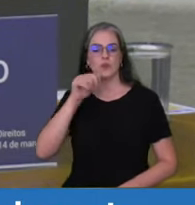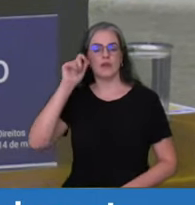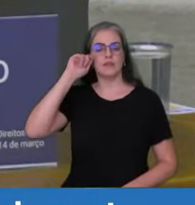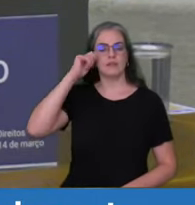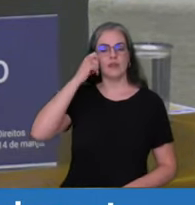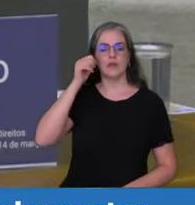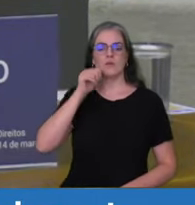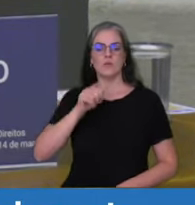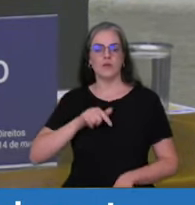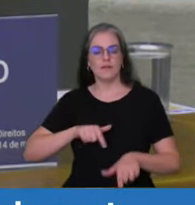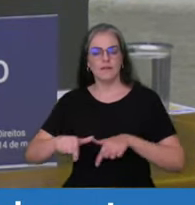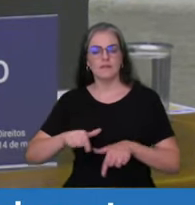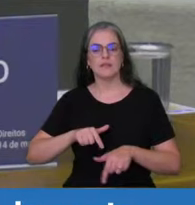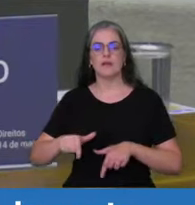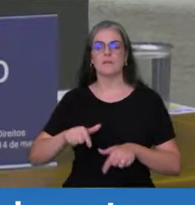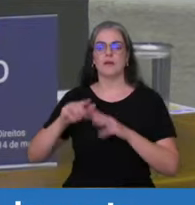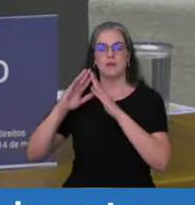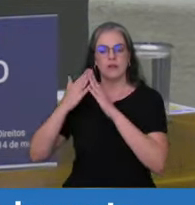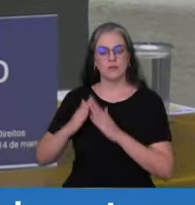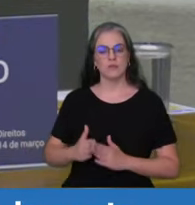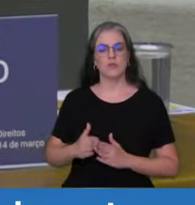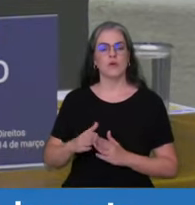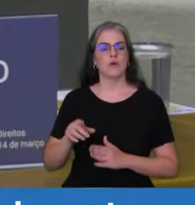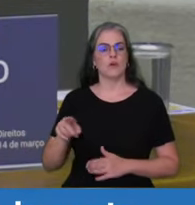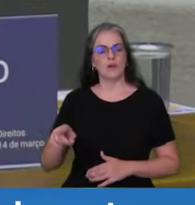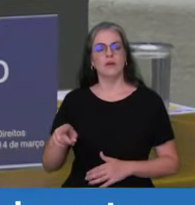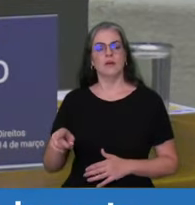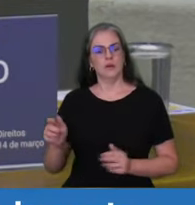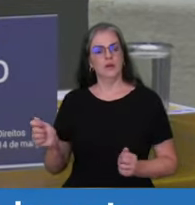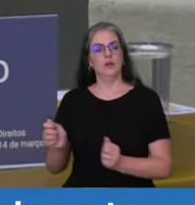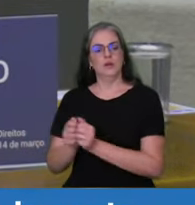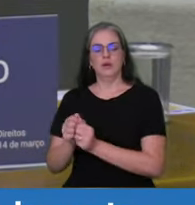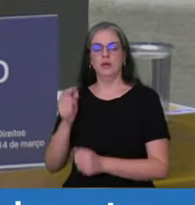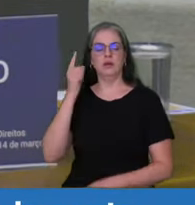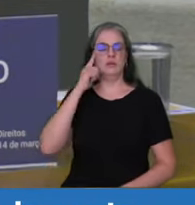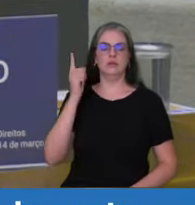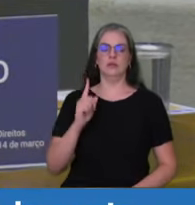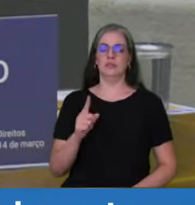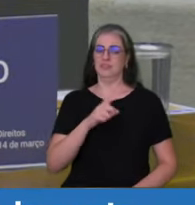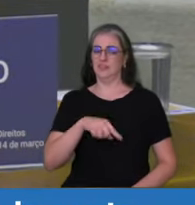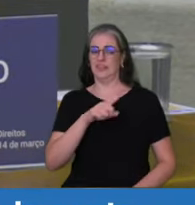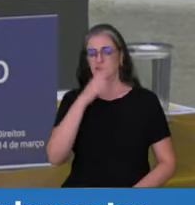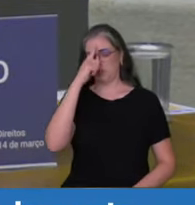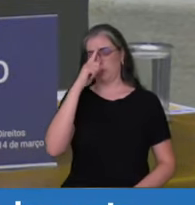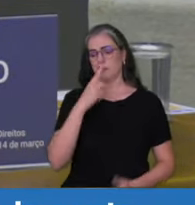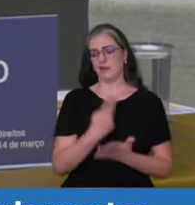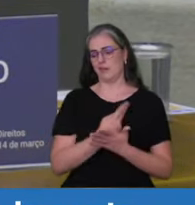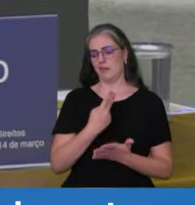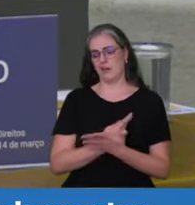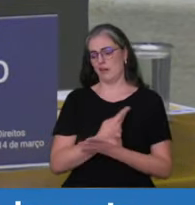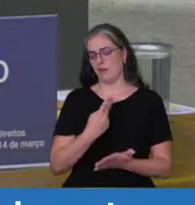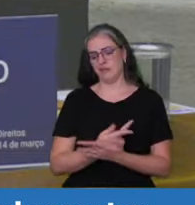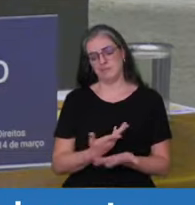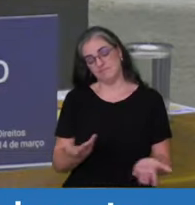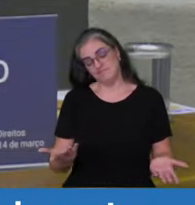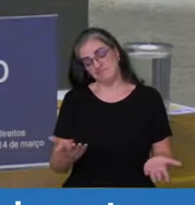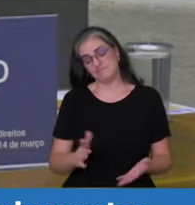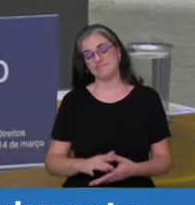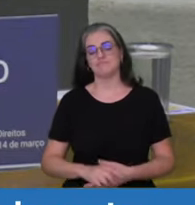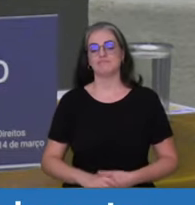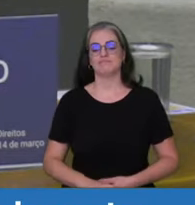mulheres trabalhadoras, periféricas, não tinham noção, calcularam muito mal, muito mal.